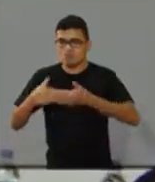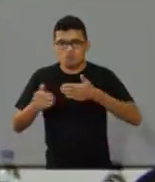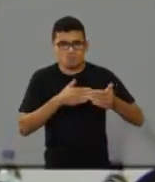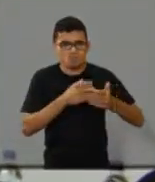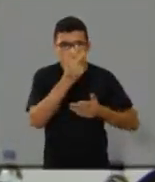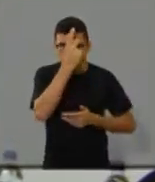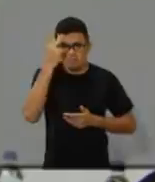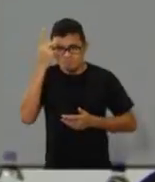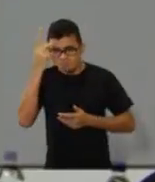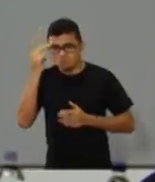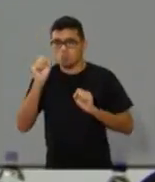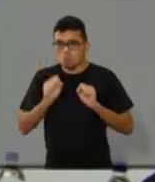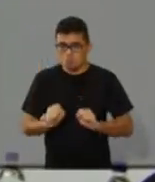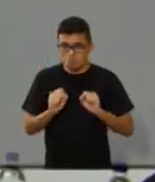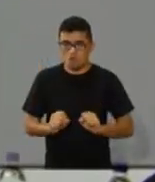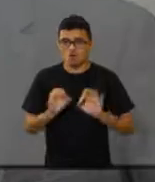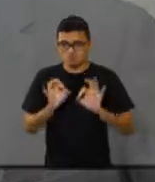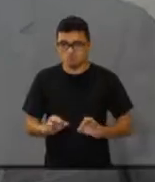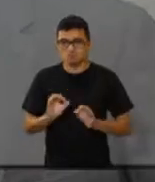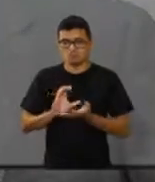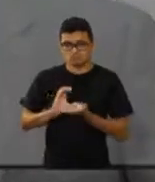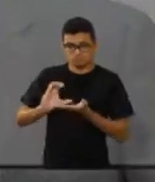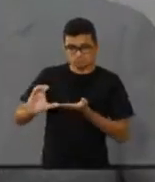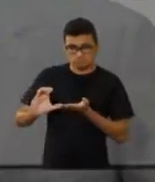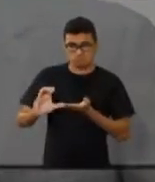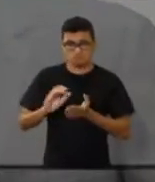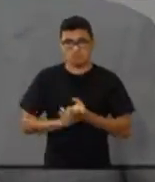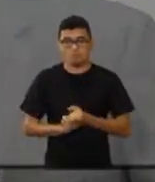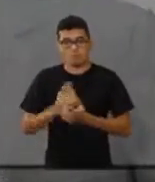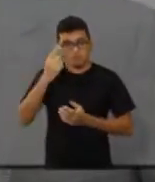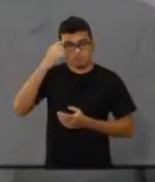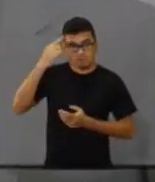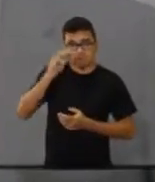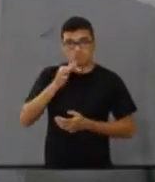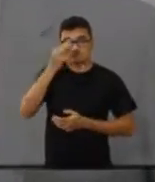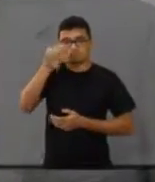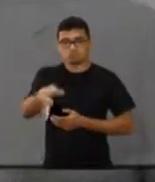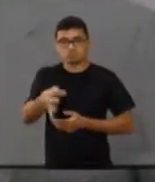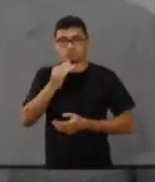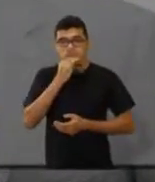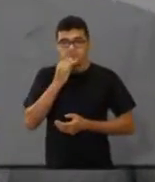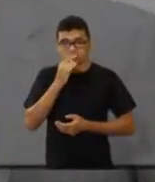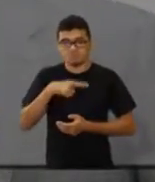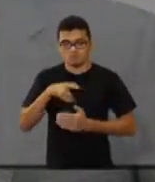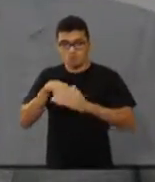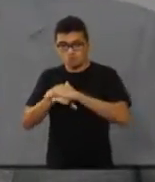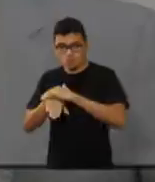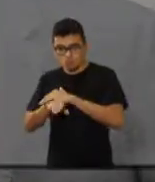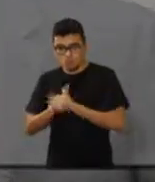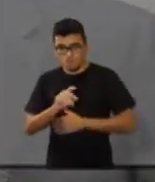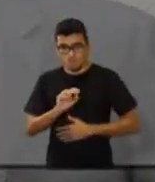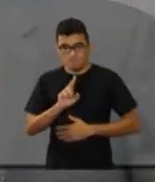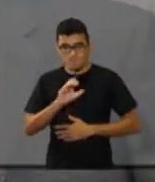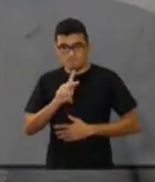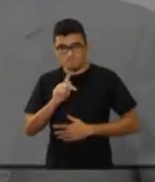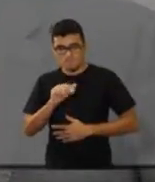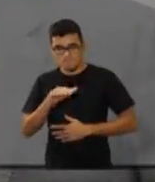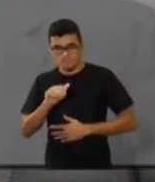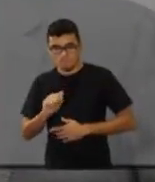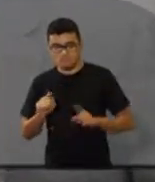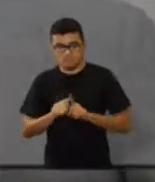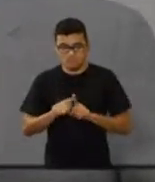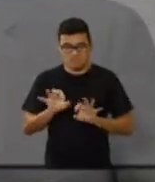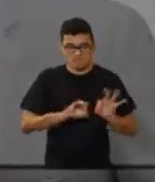pessoa pode investir. Pensar o futuro em termos de poupança, planejamento